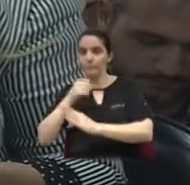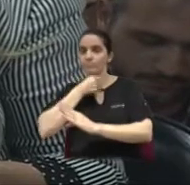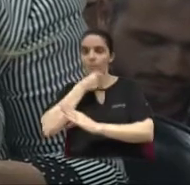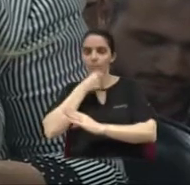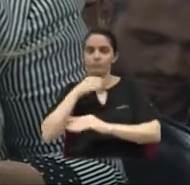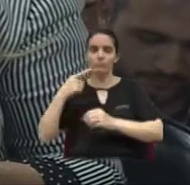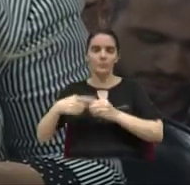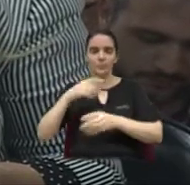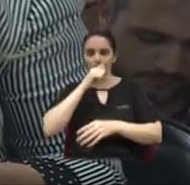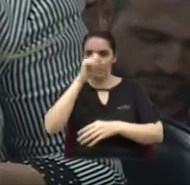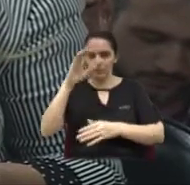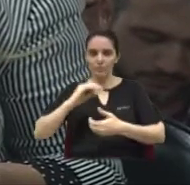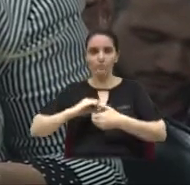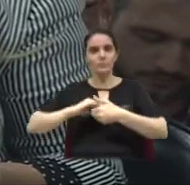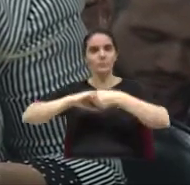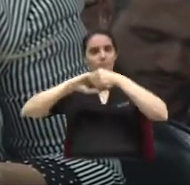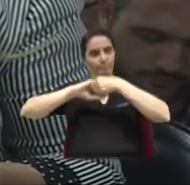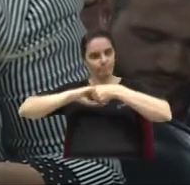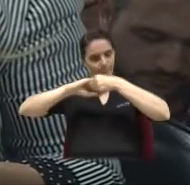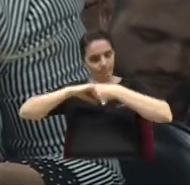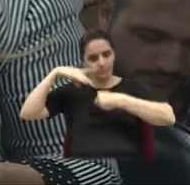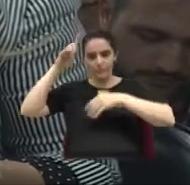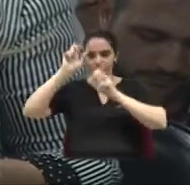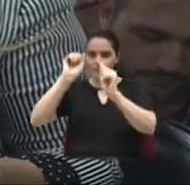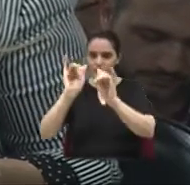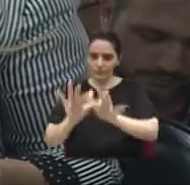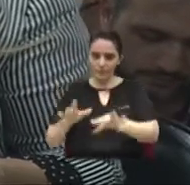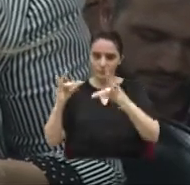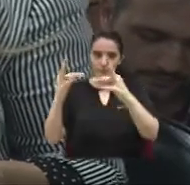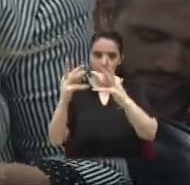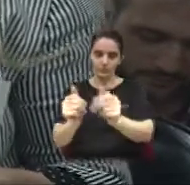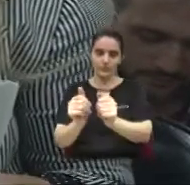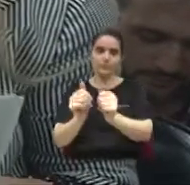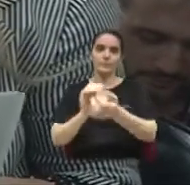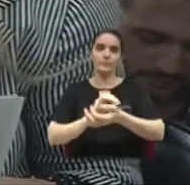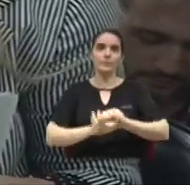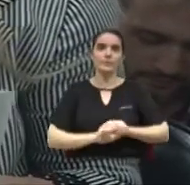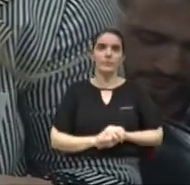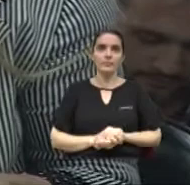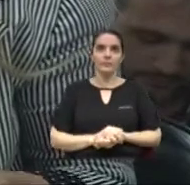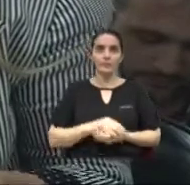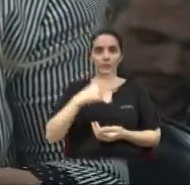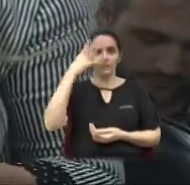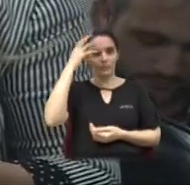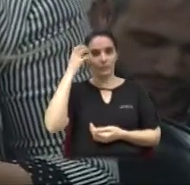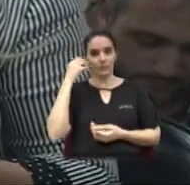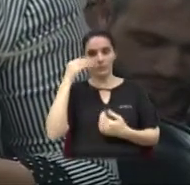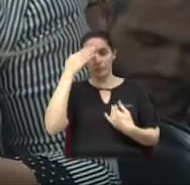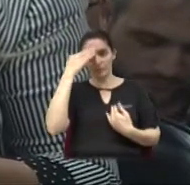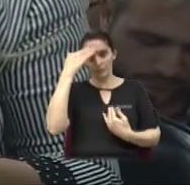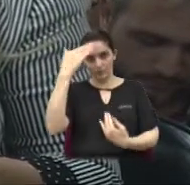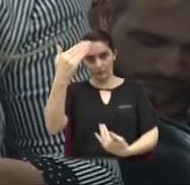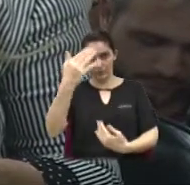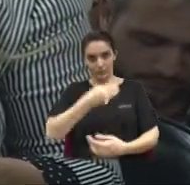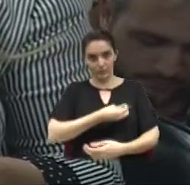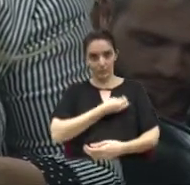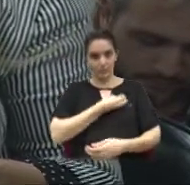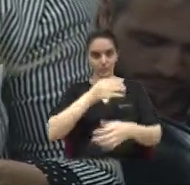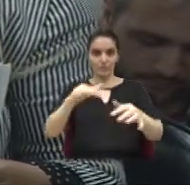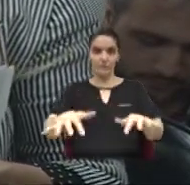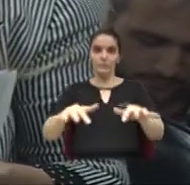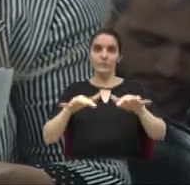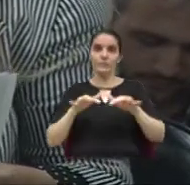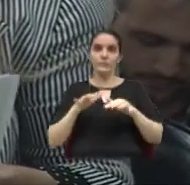cidade. Parabéns e que Deus abençoe a todos. Quero agradecer a presença no plenário